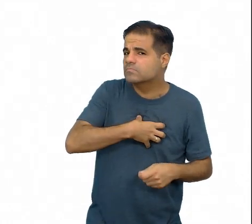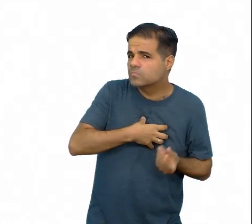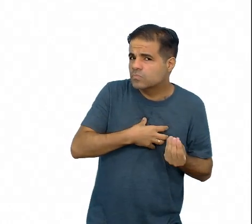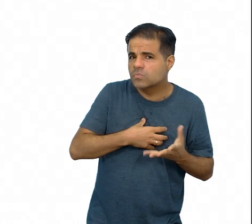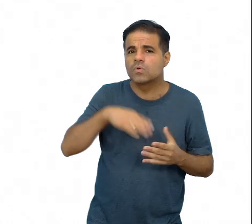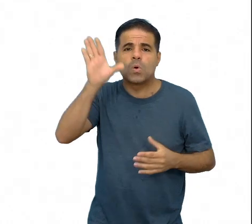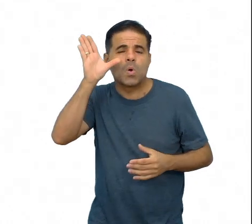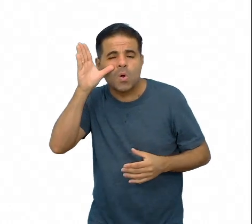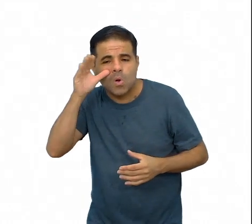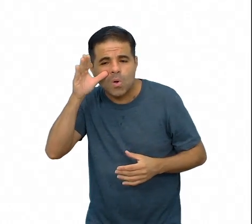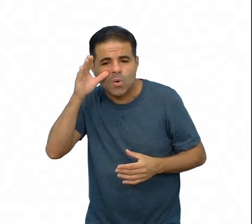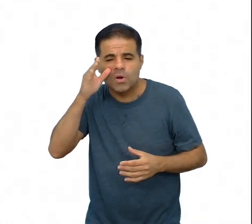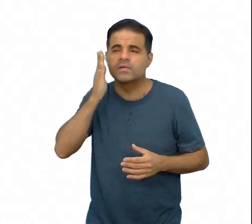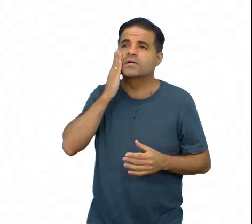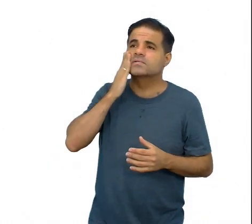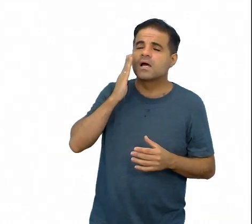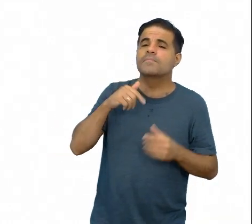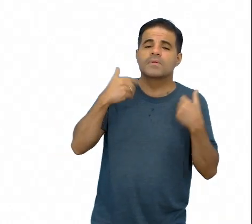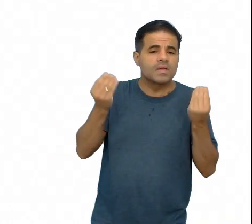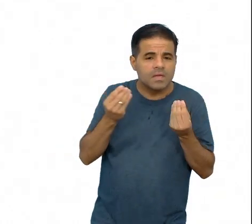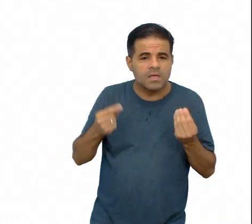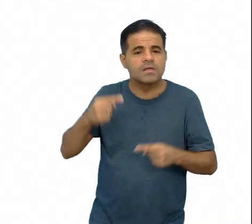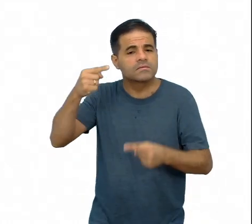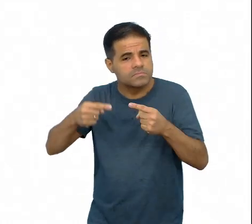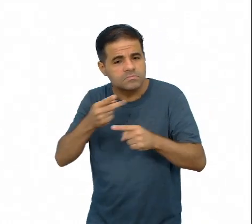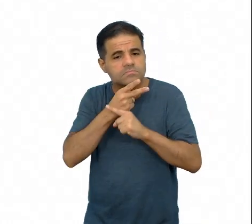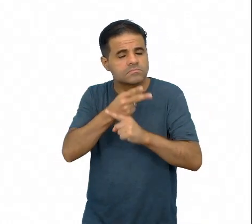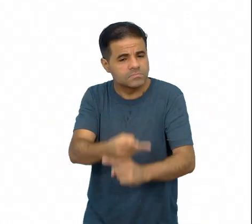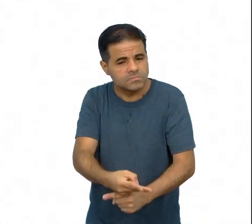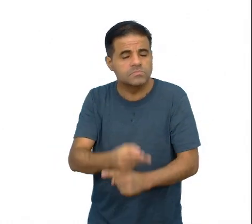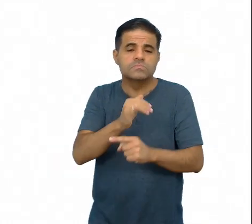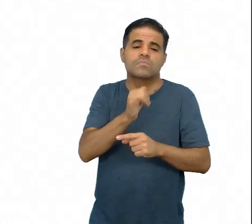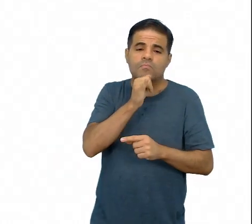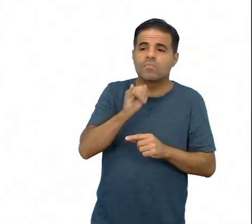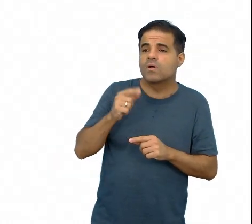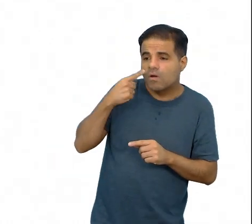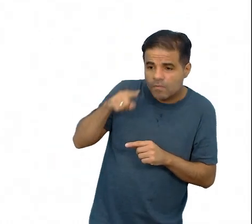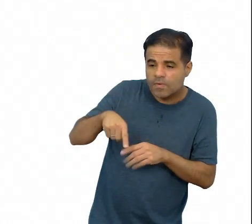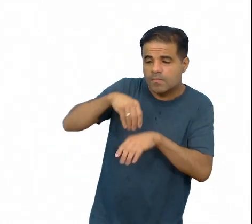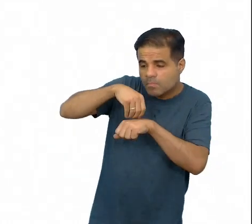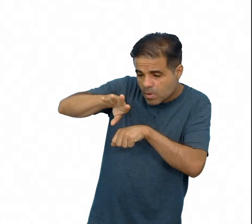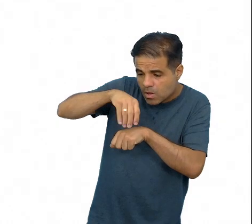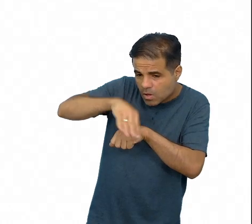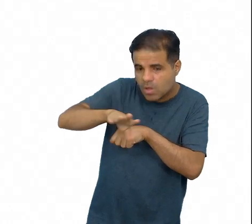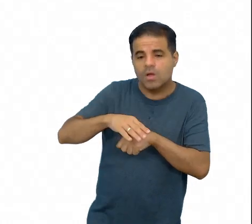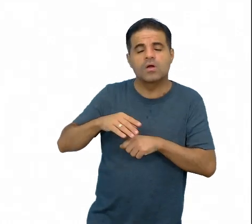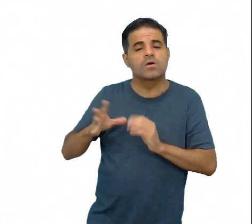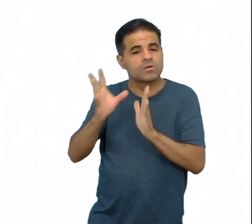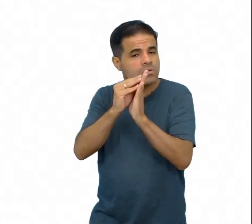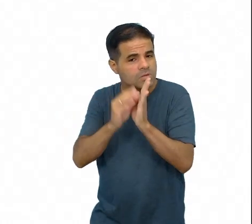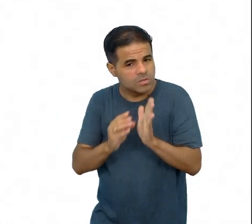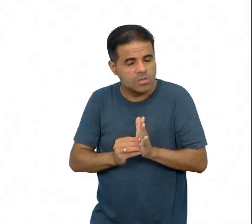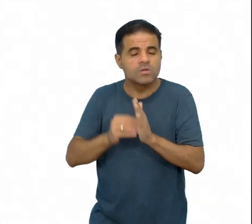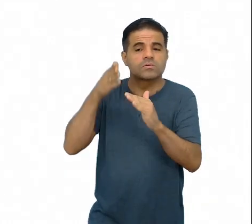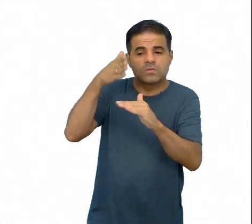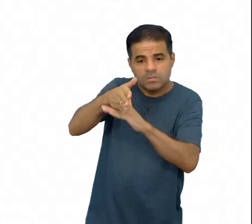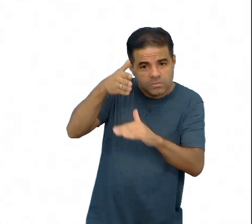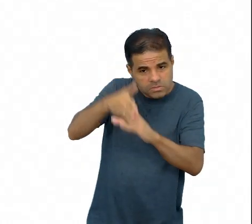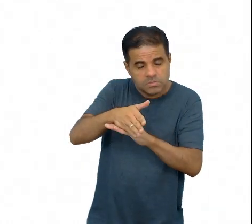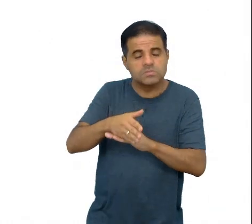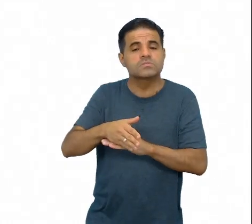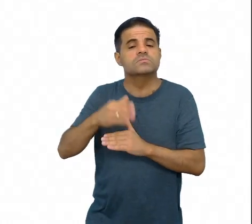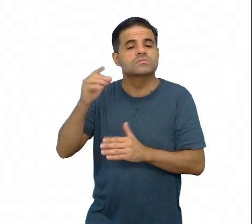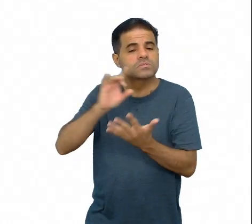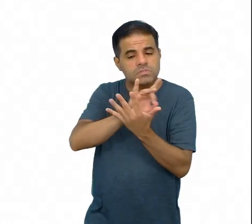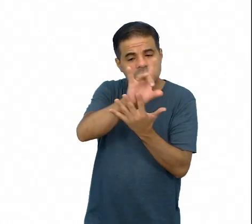fiquem com essa curiosidade, né, com essa vontade de buscar. Fornecer considerações e intervenções pontuais sobre a participação e produção